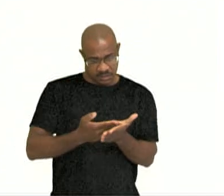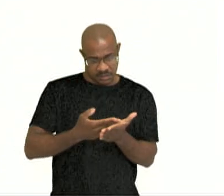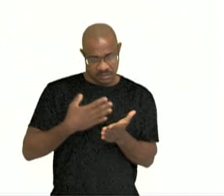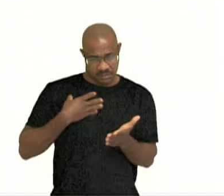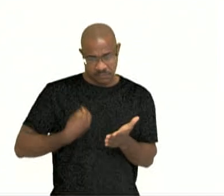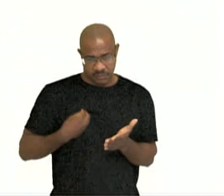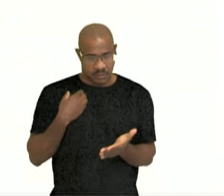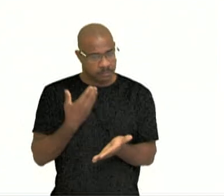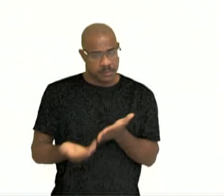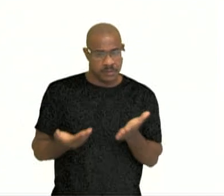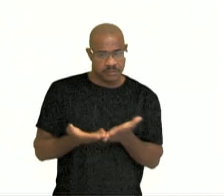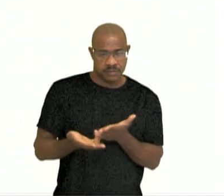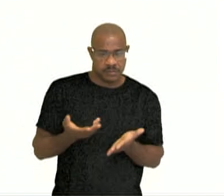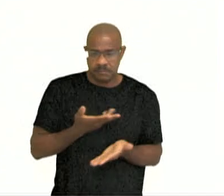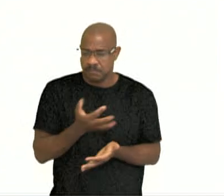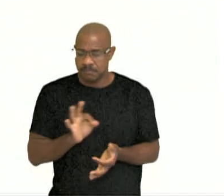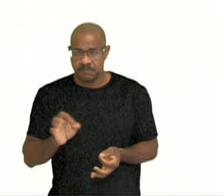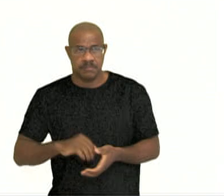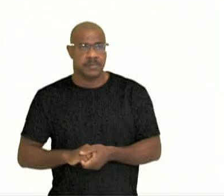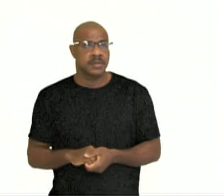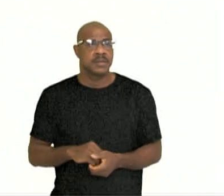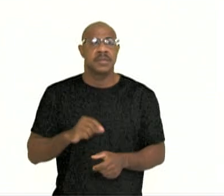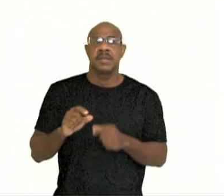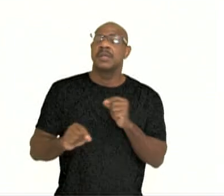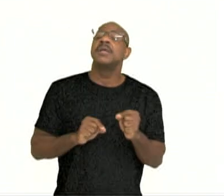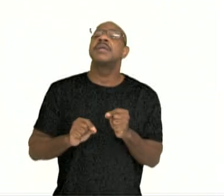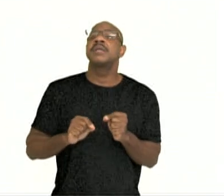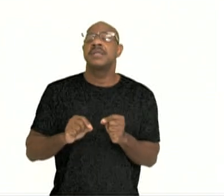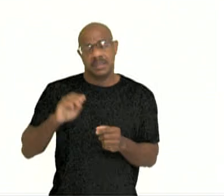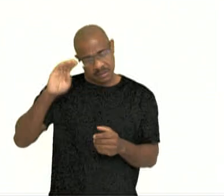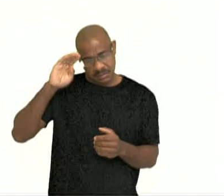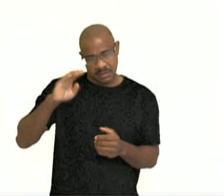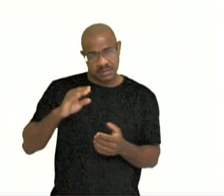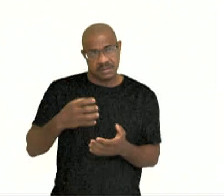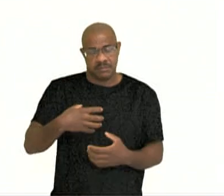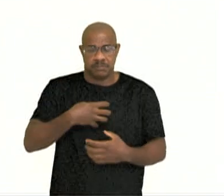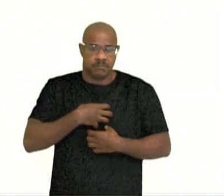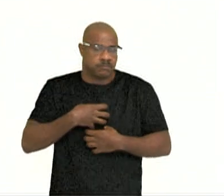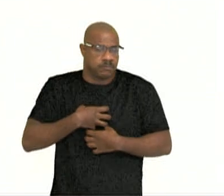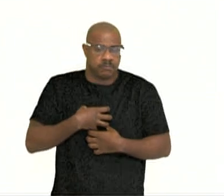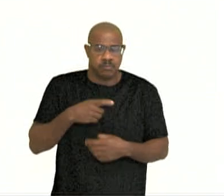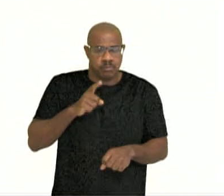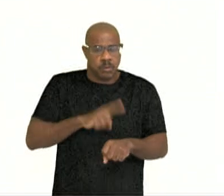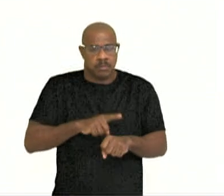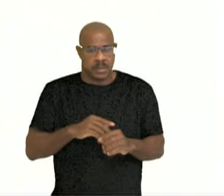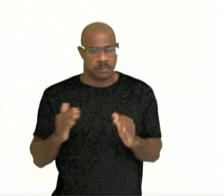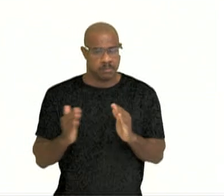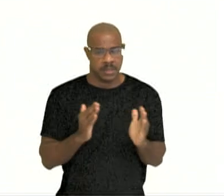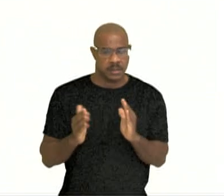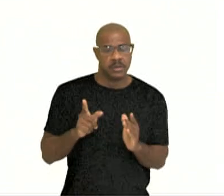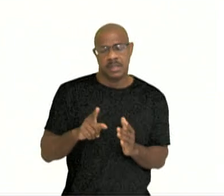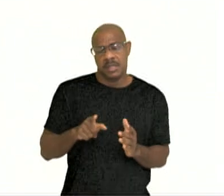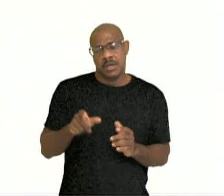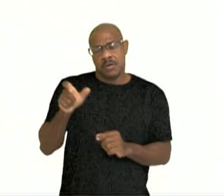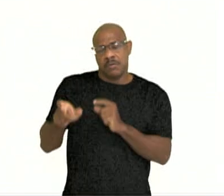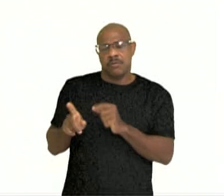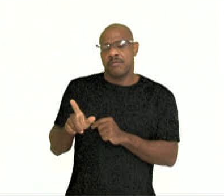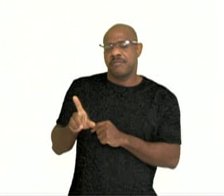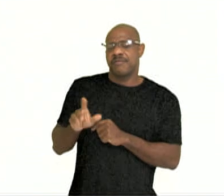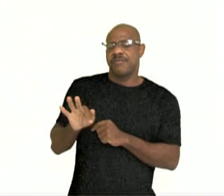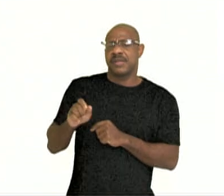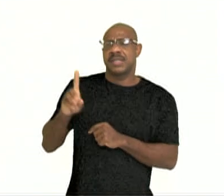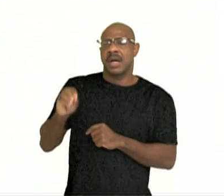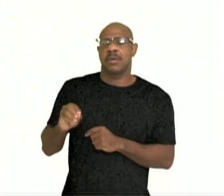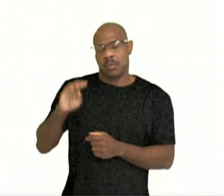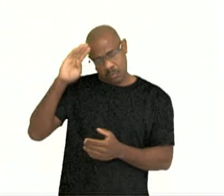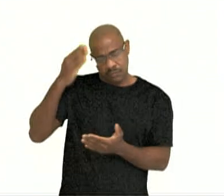me perdia. Em que estado o fidalgo confiou? B. O diabo diz, eu não posso entender isto.